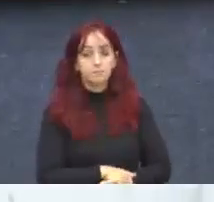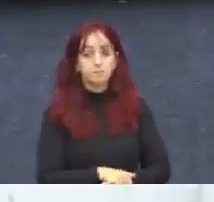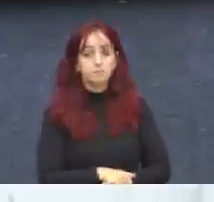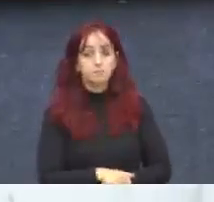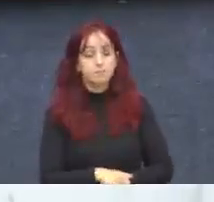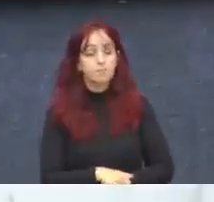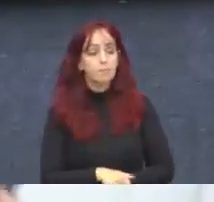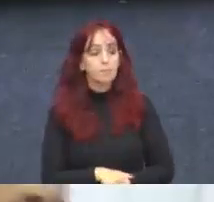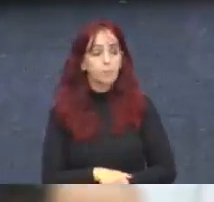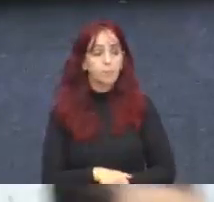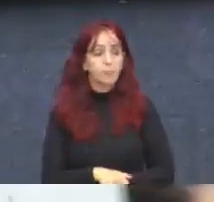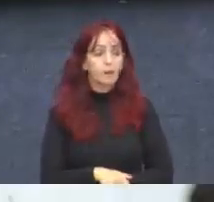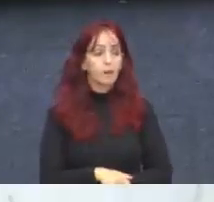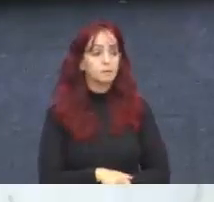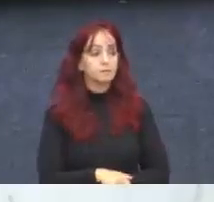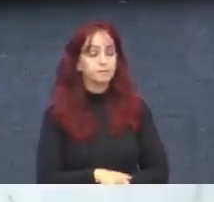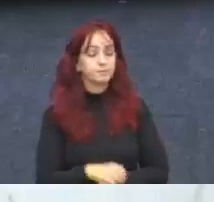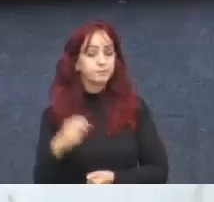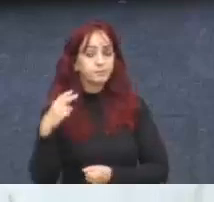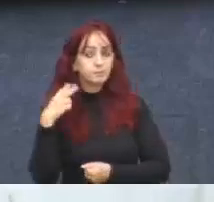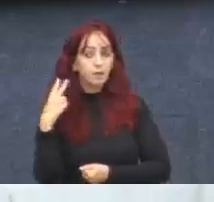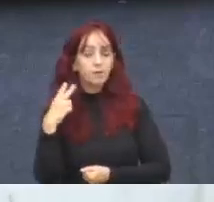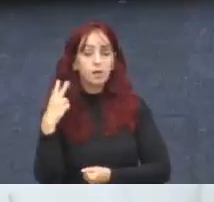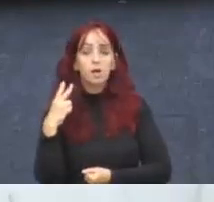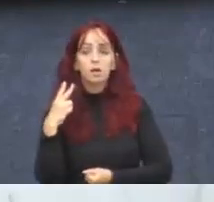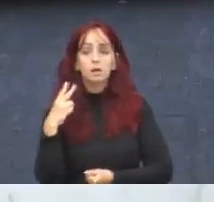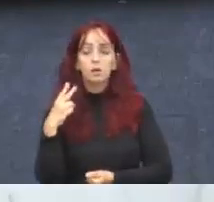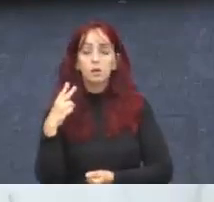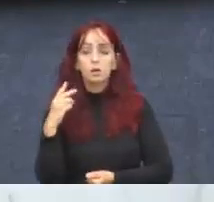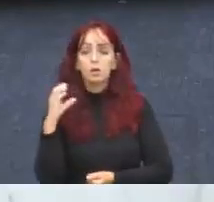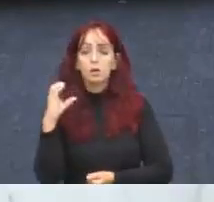Para declarar voto, vereador.